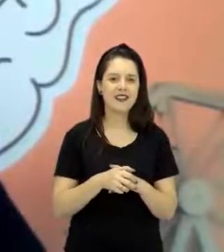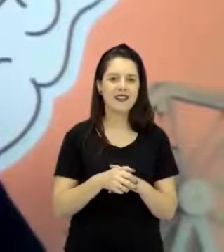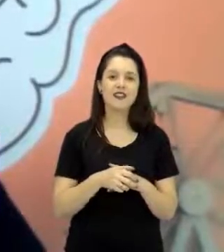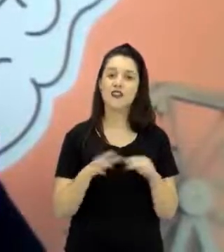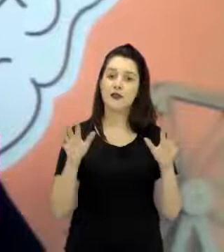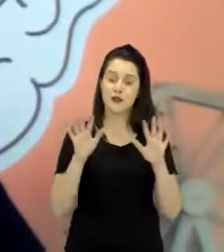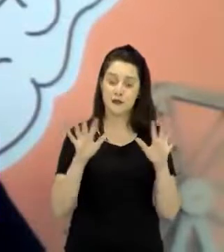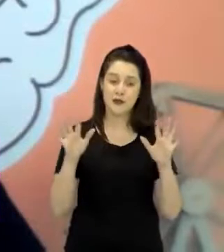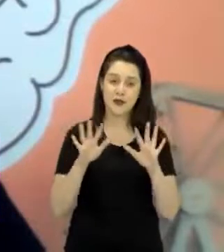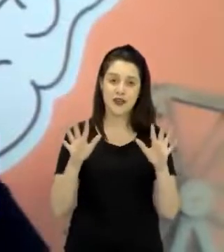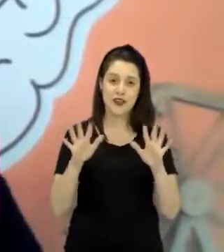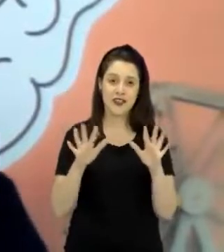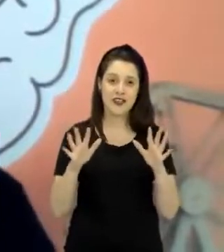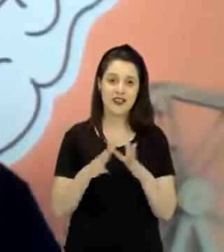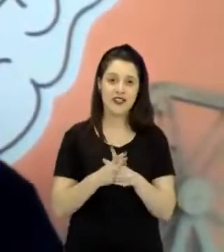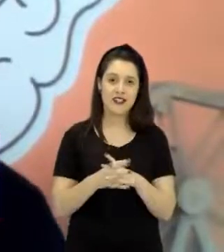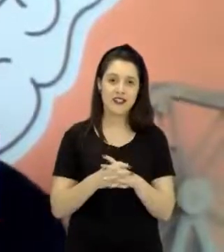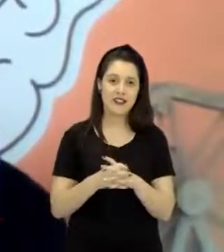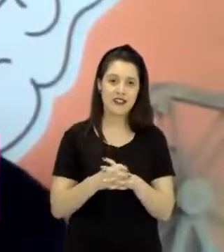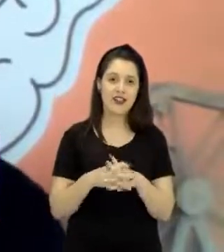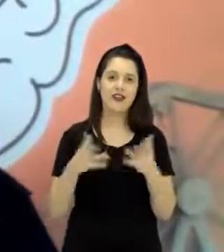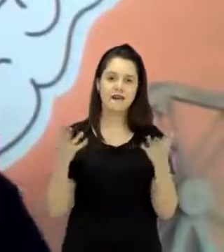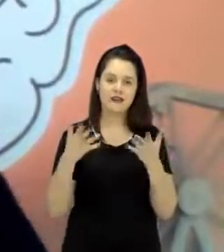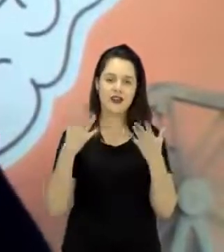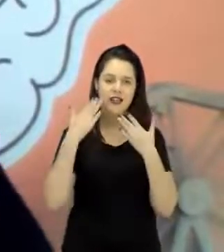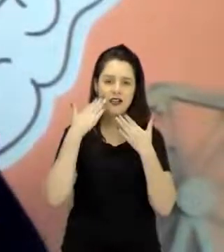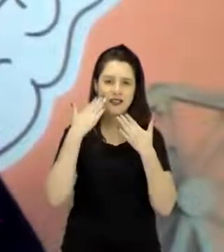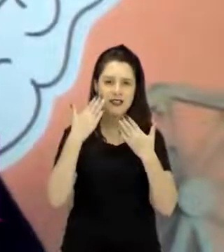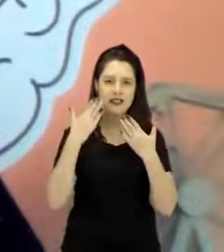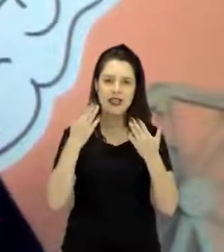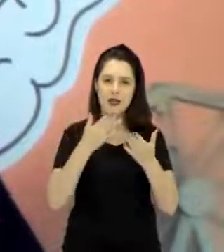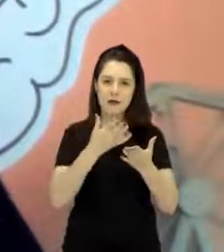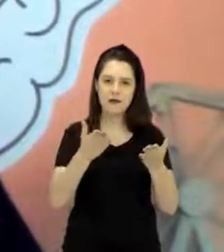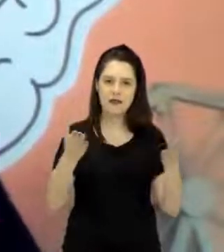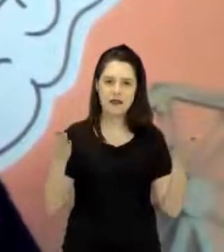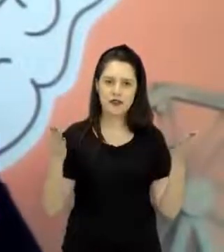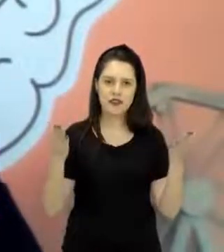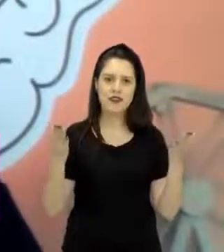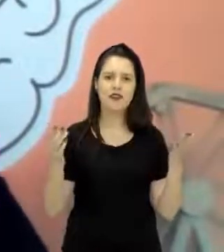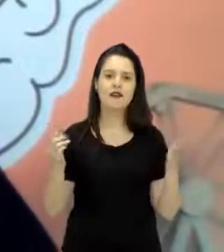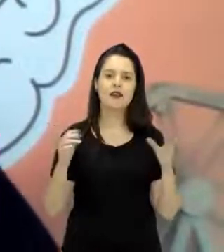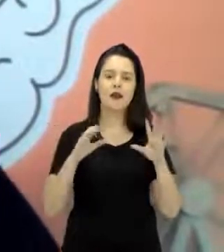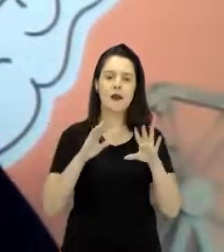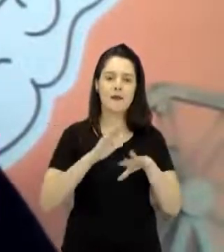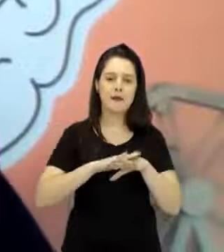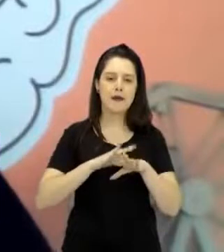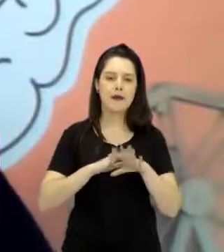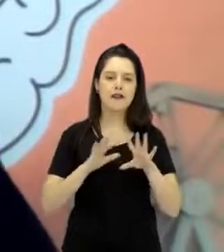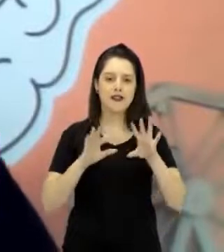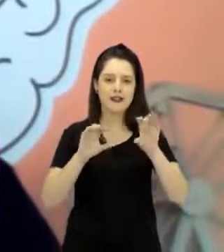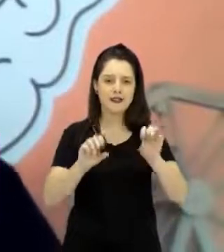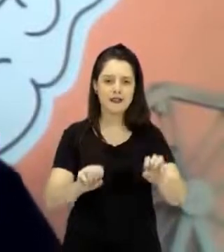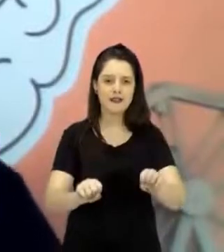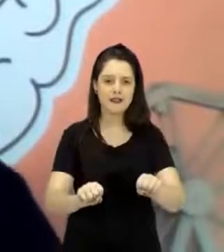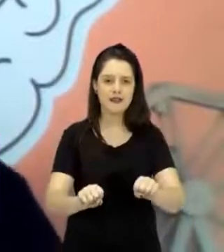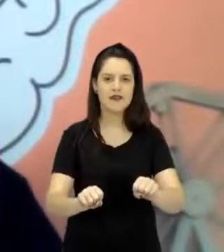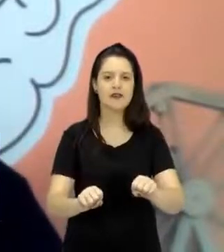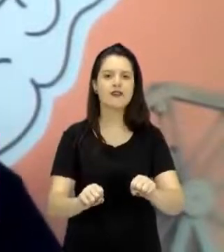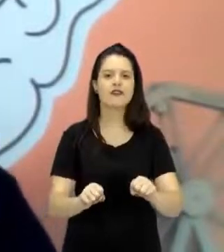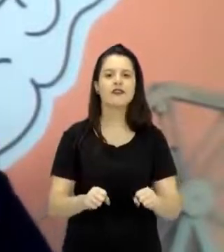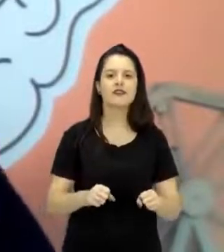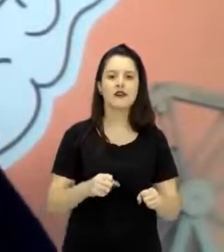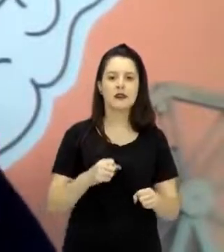Oi, gente. Venho aqui para agradecer vocês por terem nos acompanhado no Mão na Massa. E se você gostou do